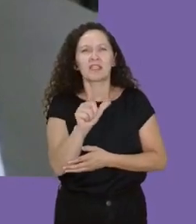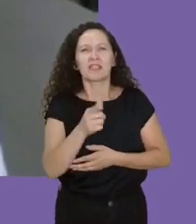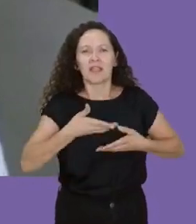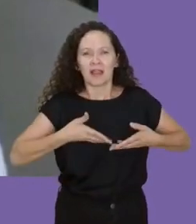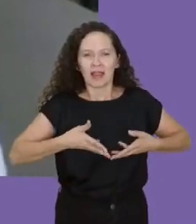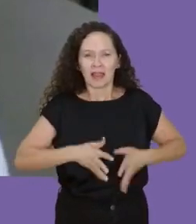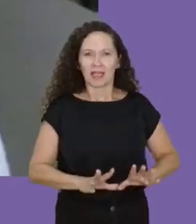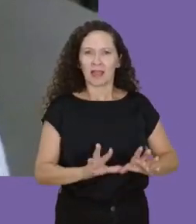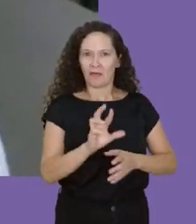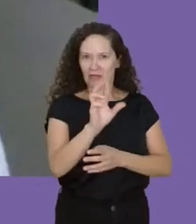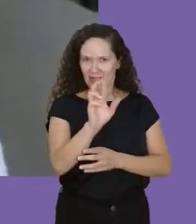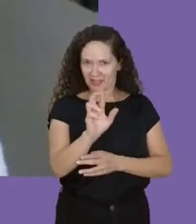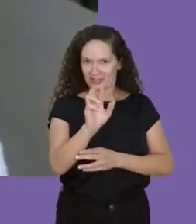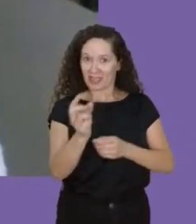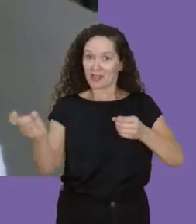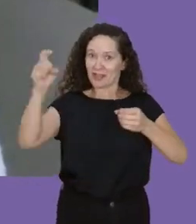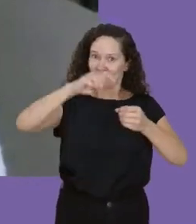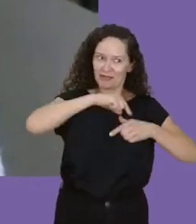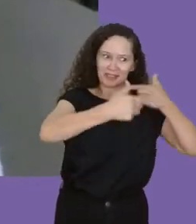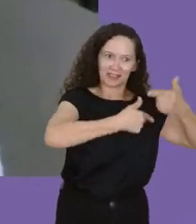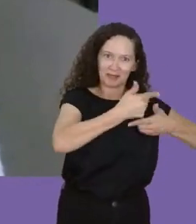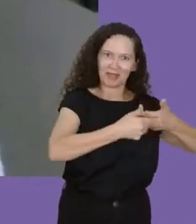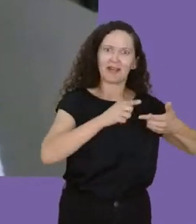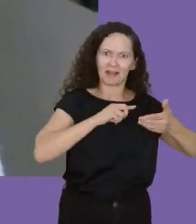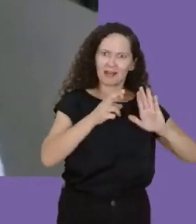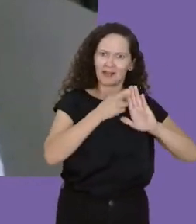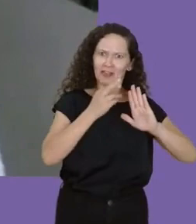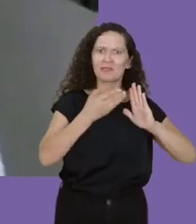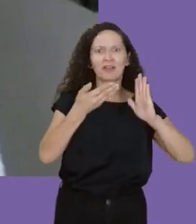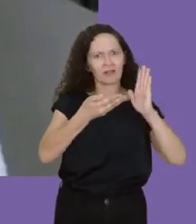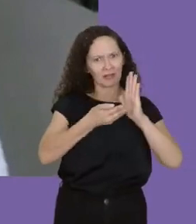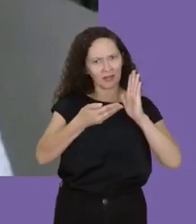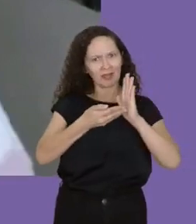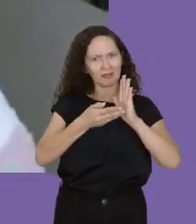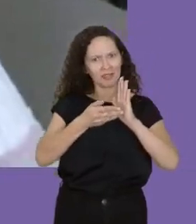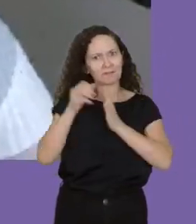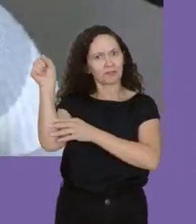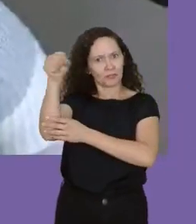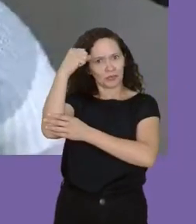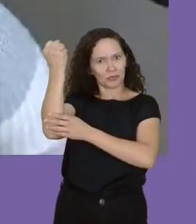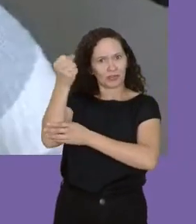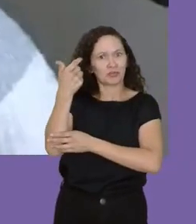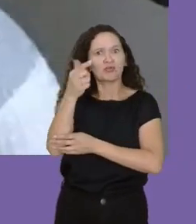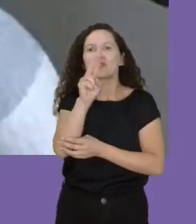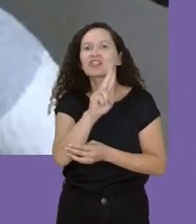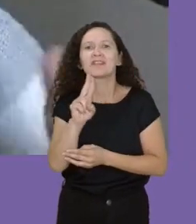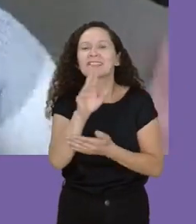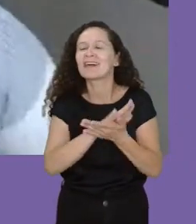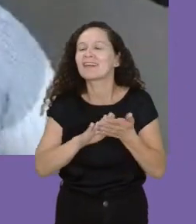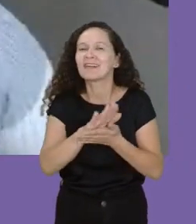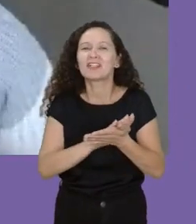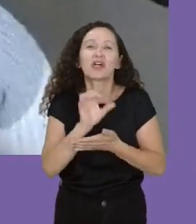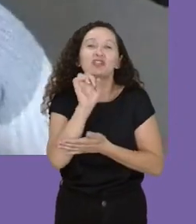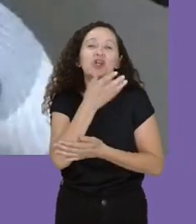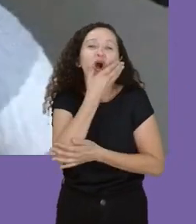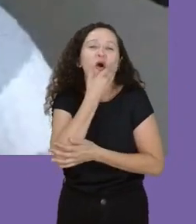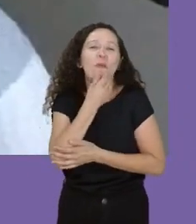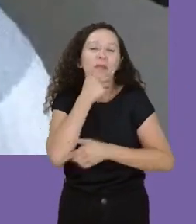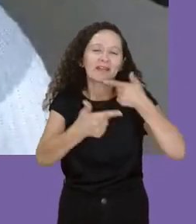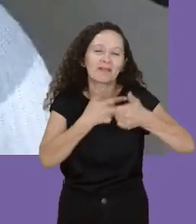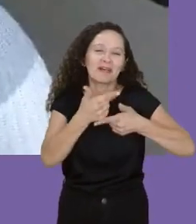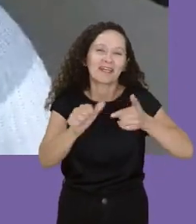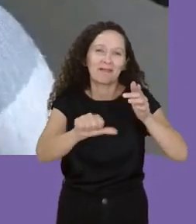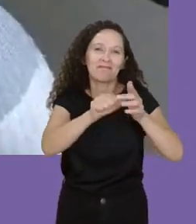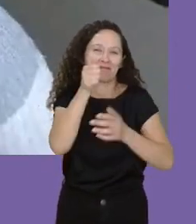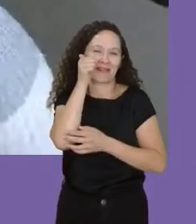licença maternidade, porque apesar de estar previsto no regimento da Câmara de Vereadores de Porto Alegre, não tinha sido usado há muito tempo atrás.